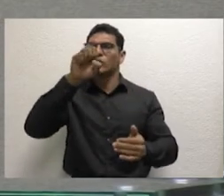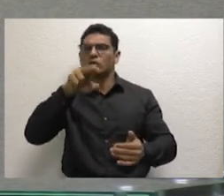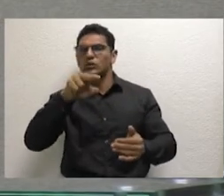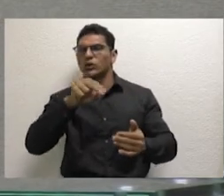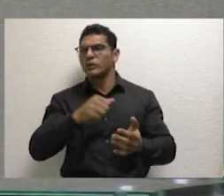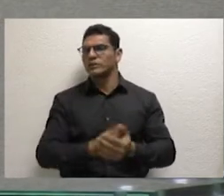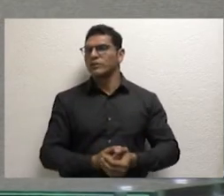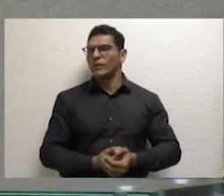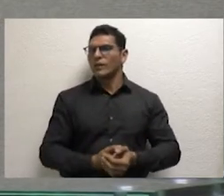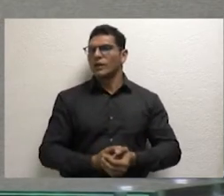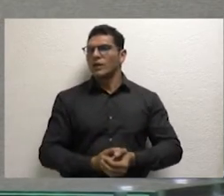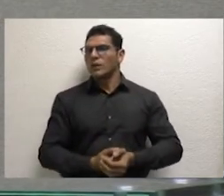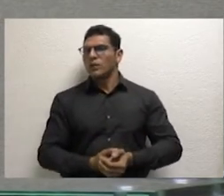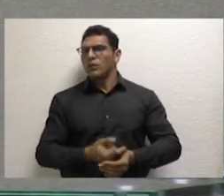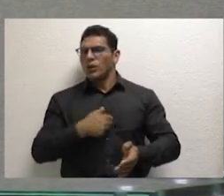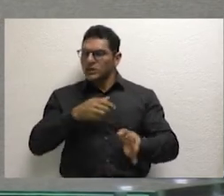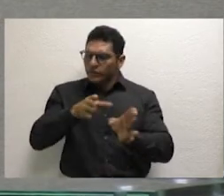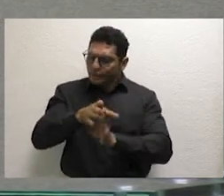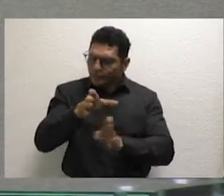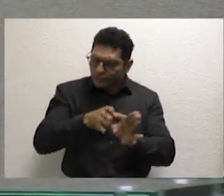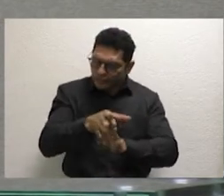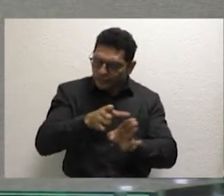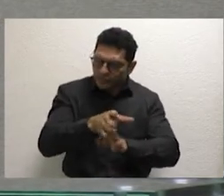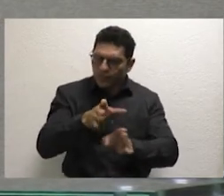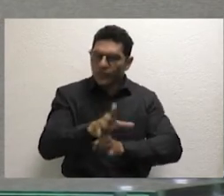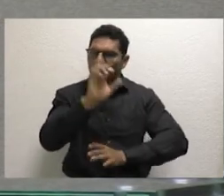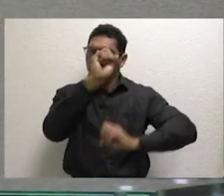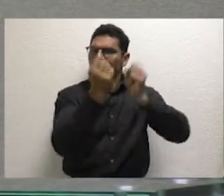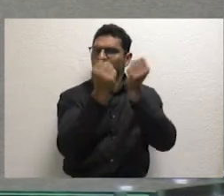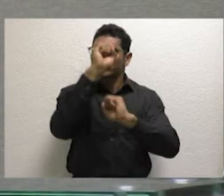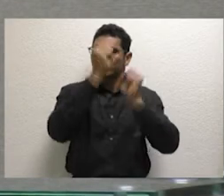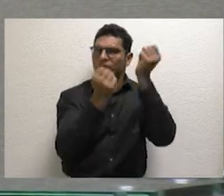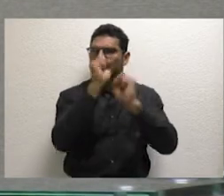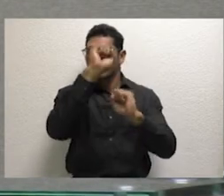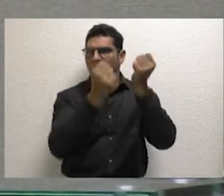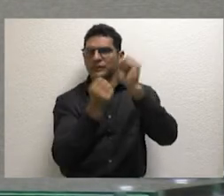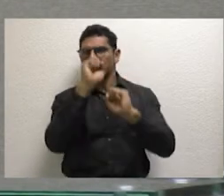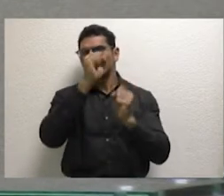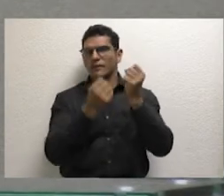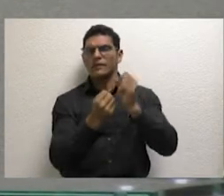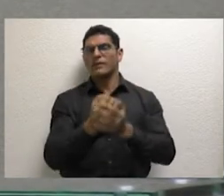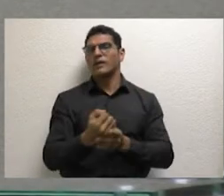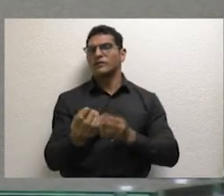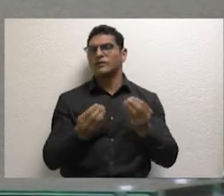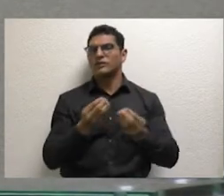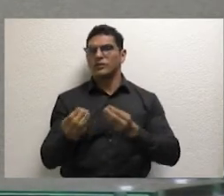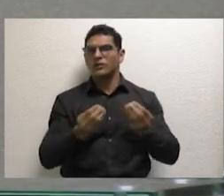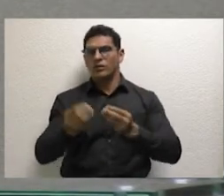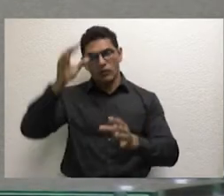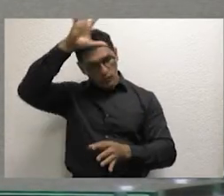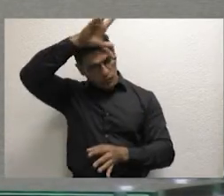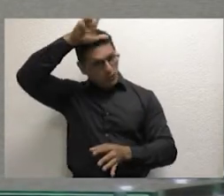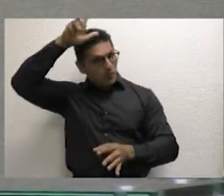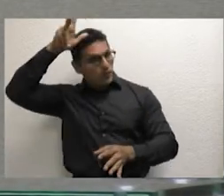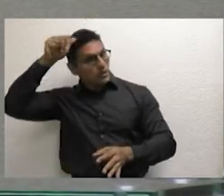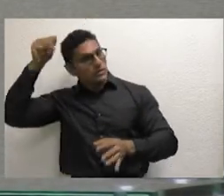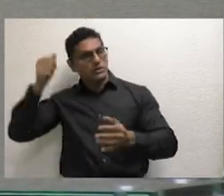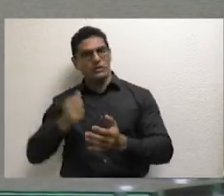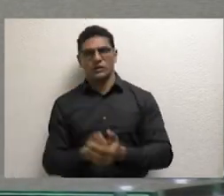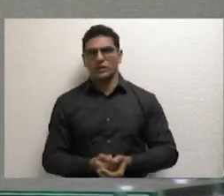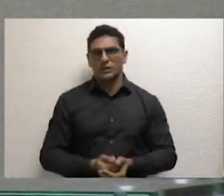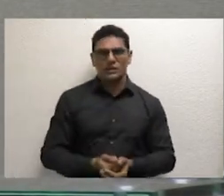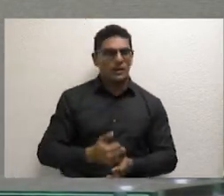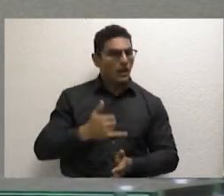orientar a comissão dos comércios Zona Franca sobre a questão logística do Amazonas ele me passou o